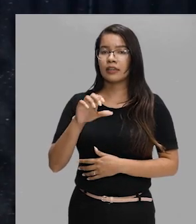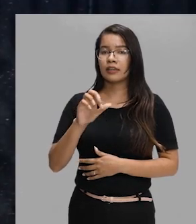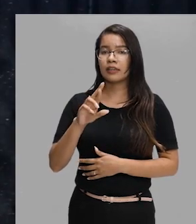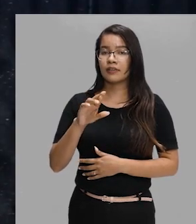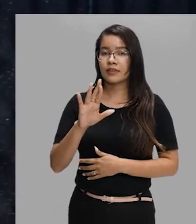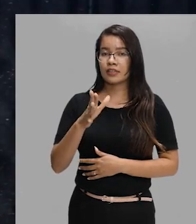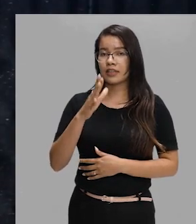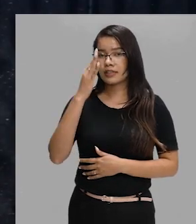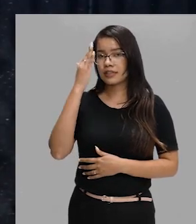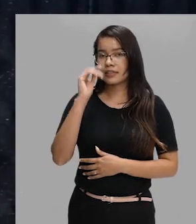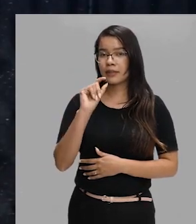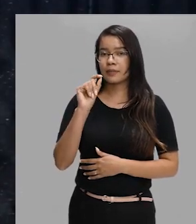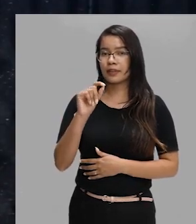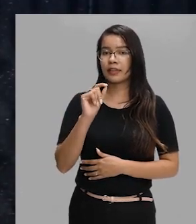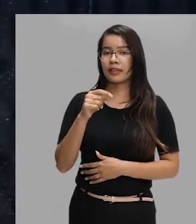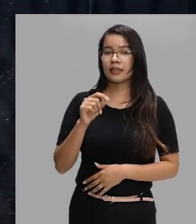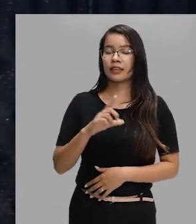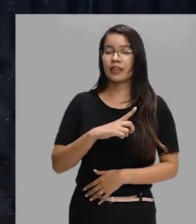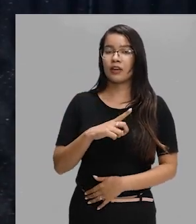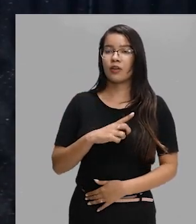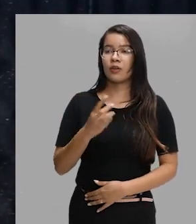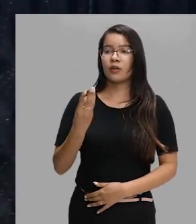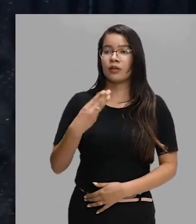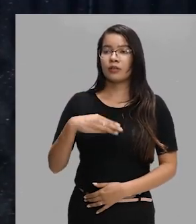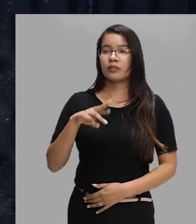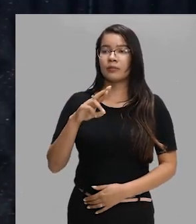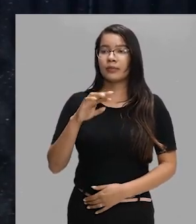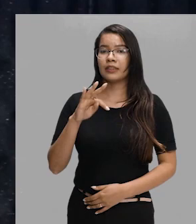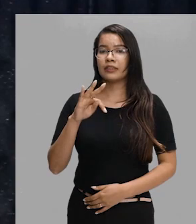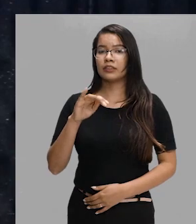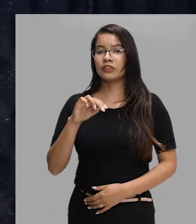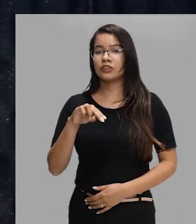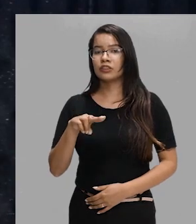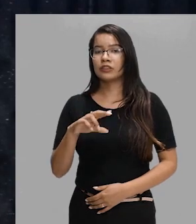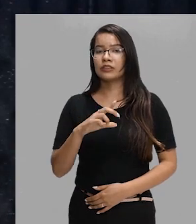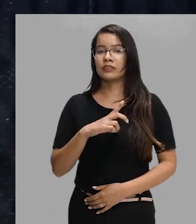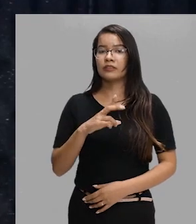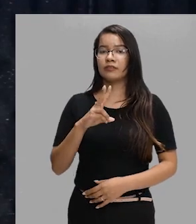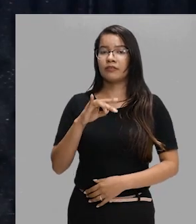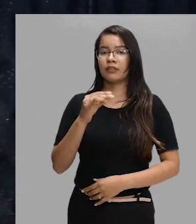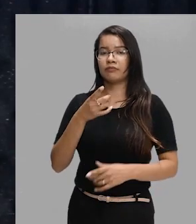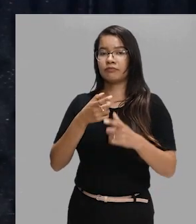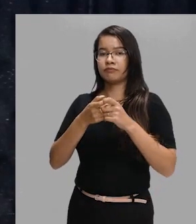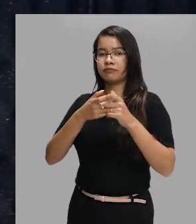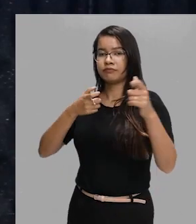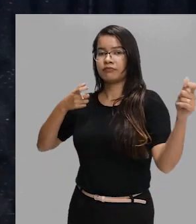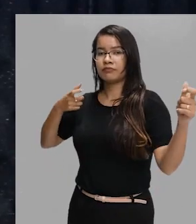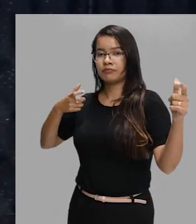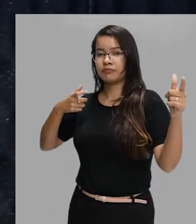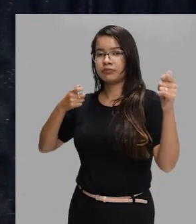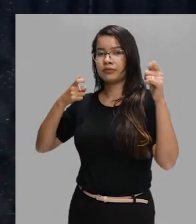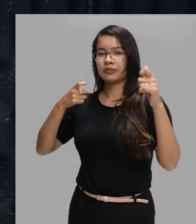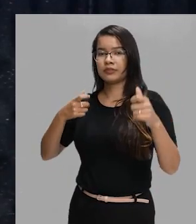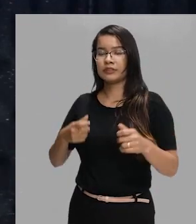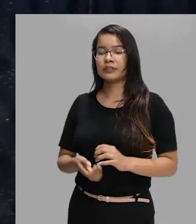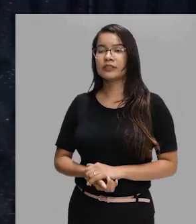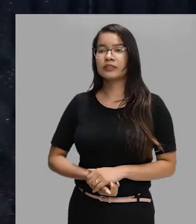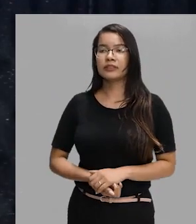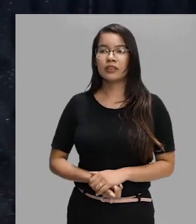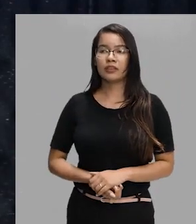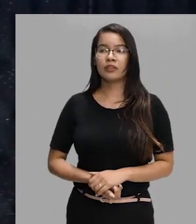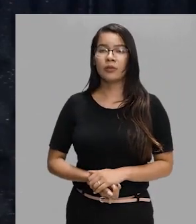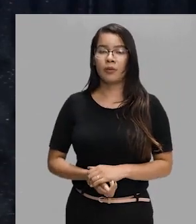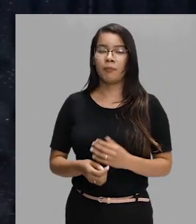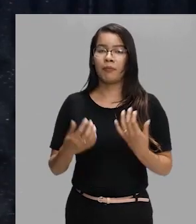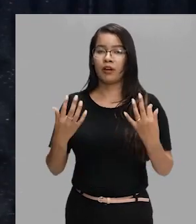anterior, conhece o Martim, sem querer dar uma flechada nele, e aí, não é aquela flechada de cupido, não, ela o